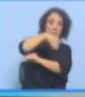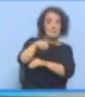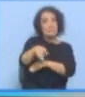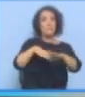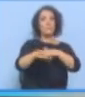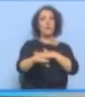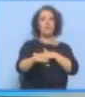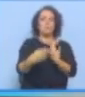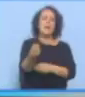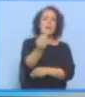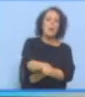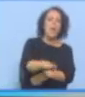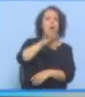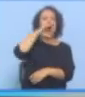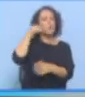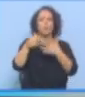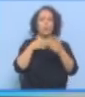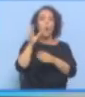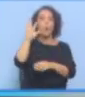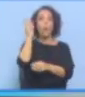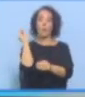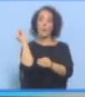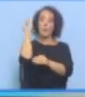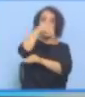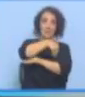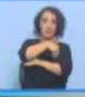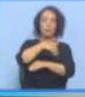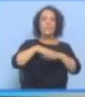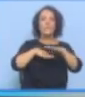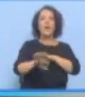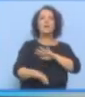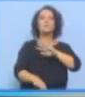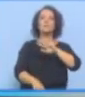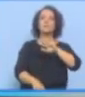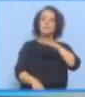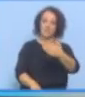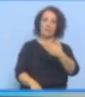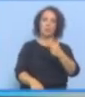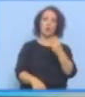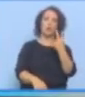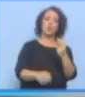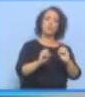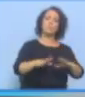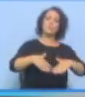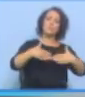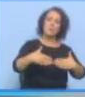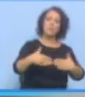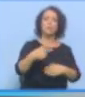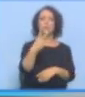batismo, seja de crianças ou de adultos, há 7 gestos. 2 de introdução, 2 do batismo e 3 de